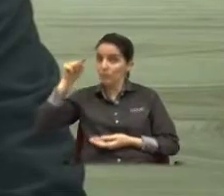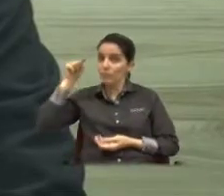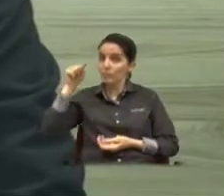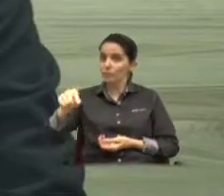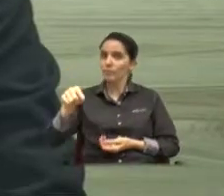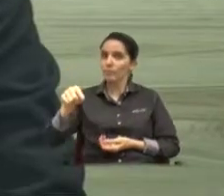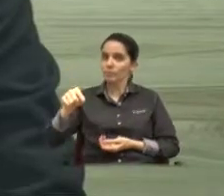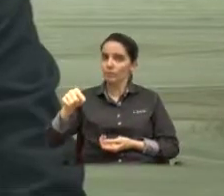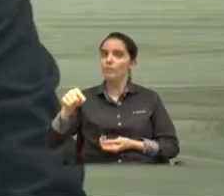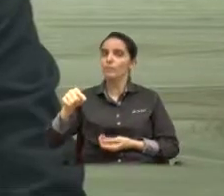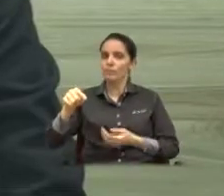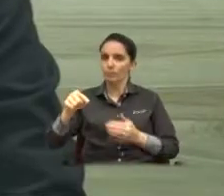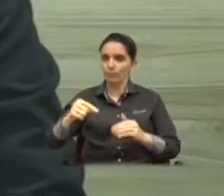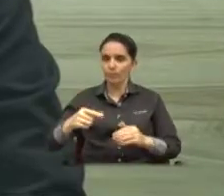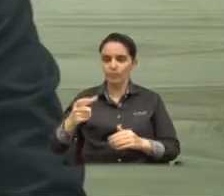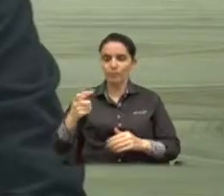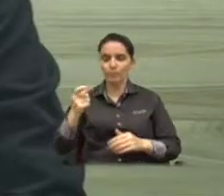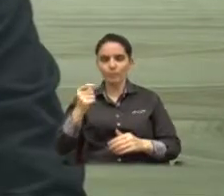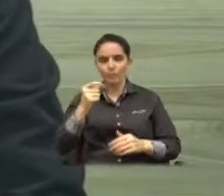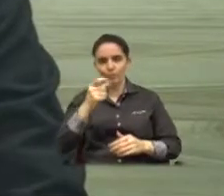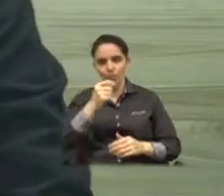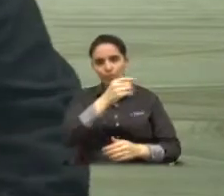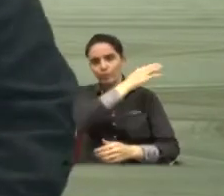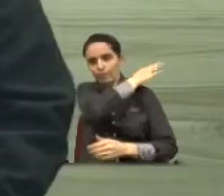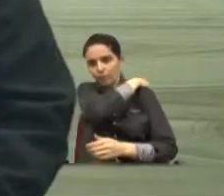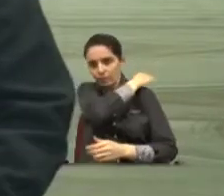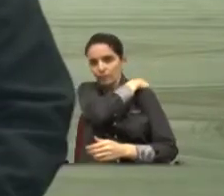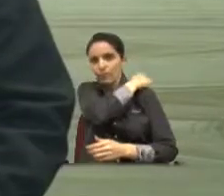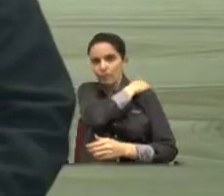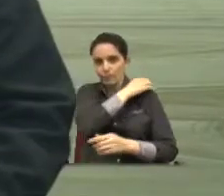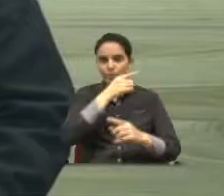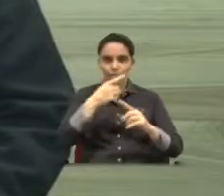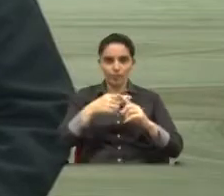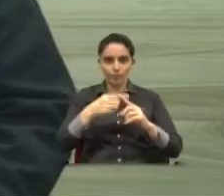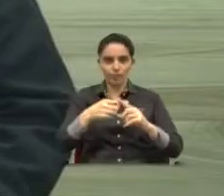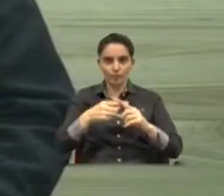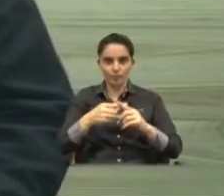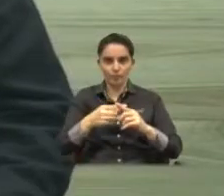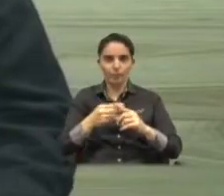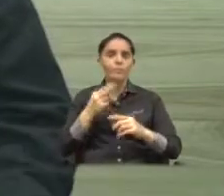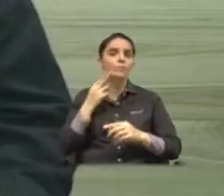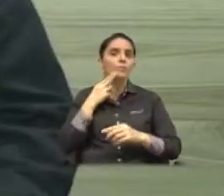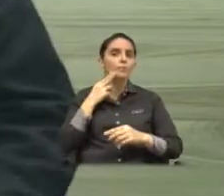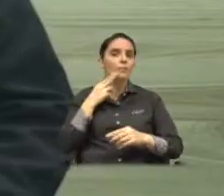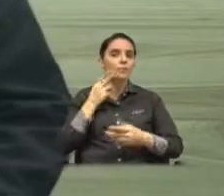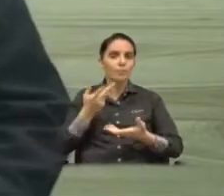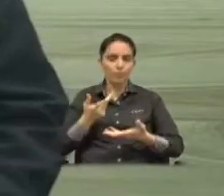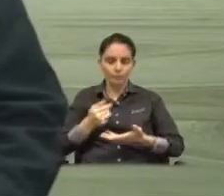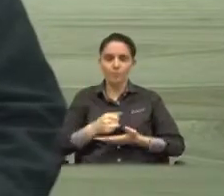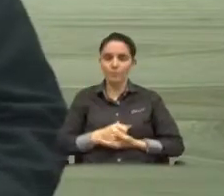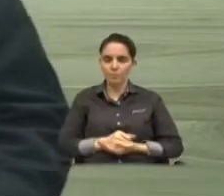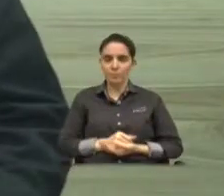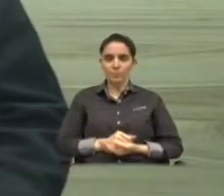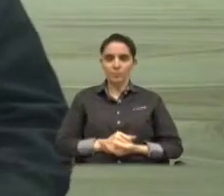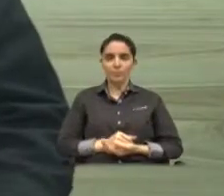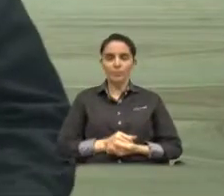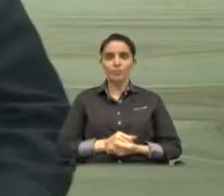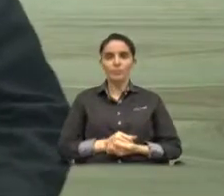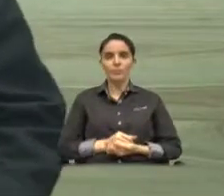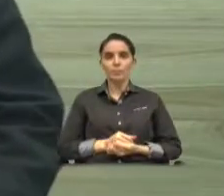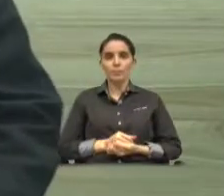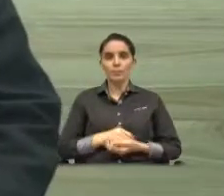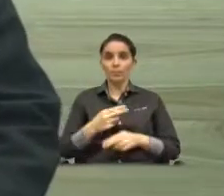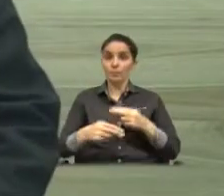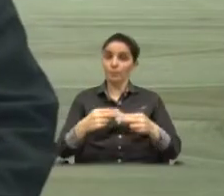27.330 novos casos de câncer do pulmão. O hábito de fumar está ligado a 90% dessas ocorrências. Então,